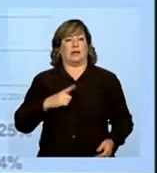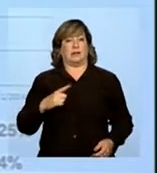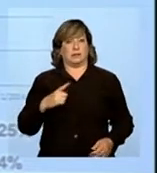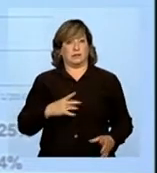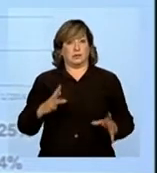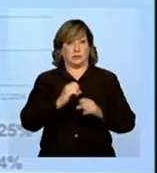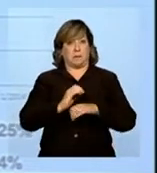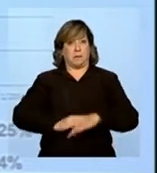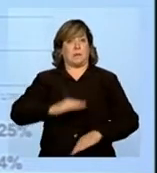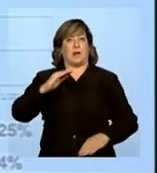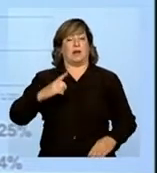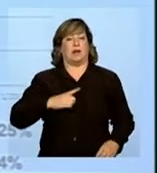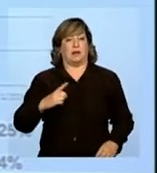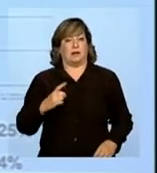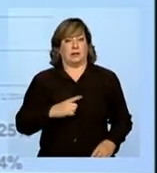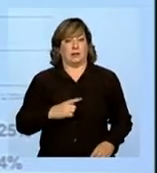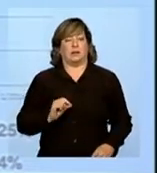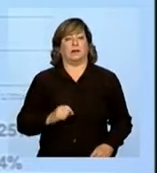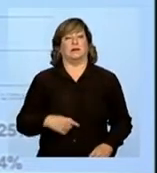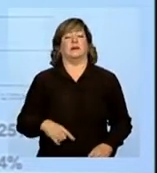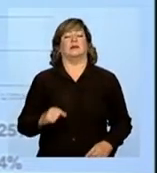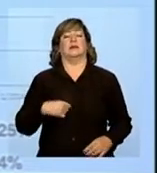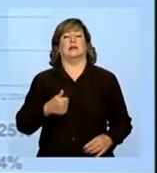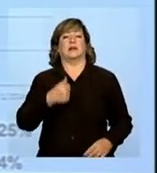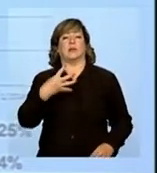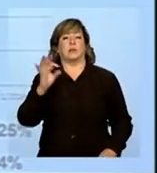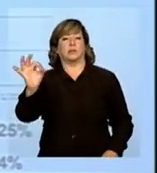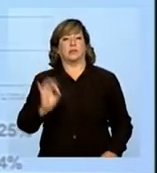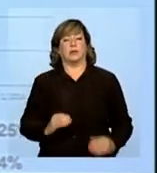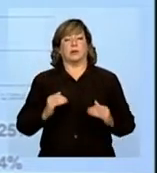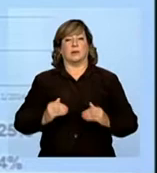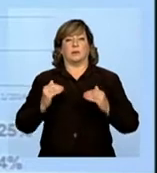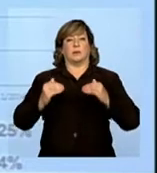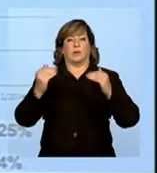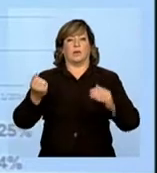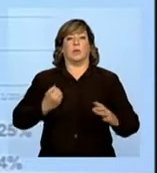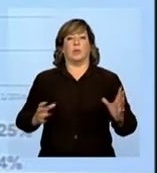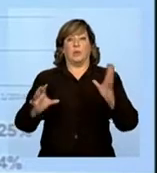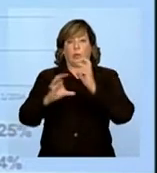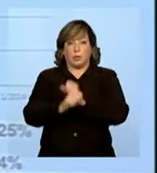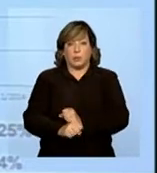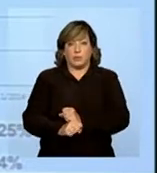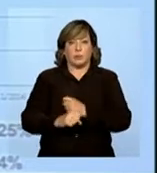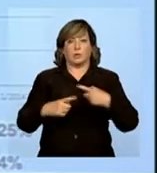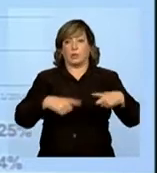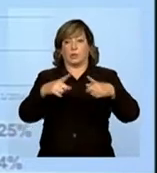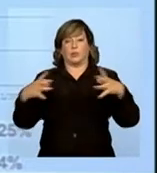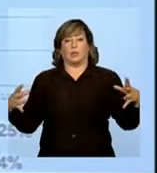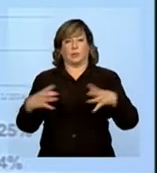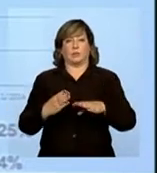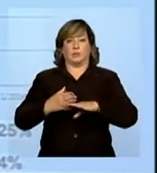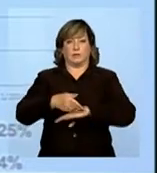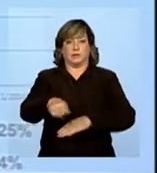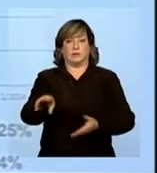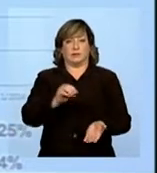do ano passado para cá o crescimento de 14 por cento no número de instituições inscritas